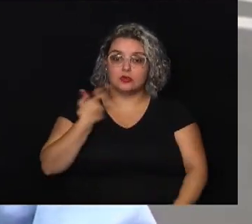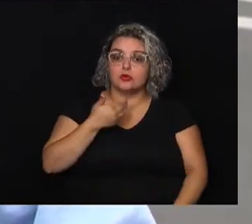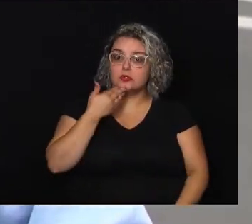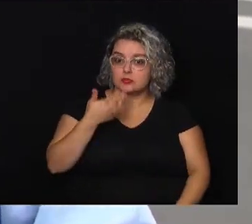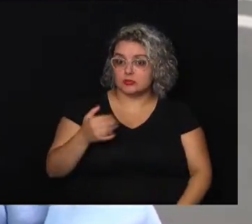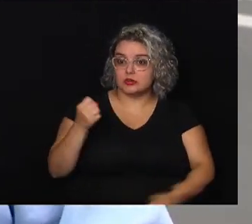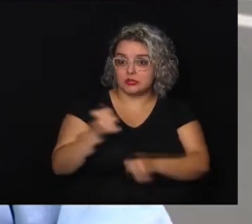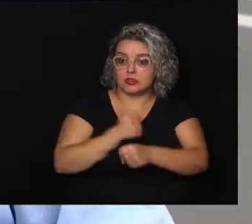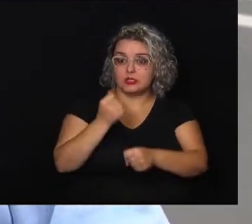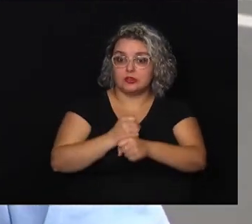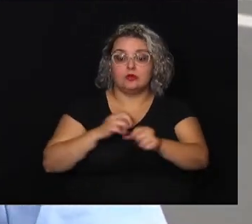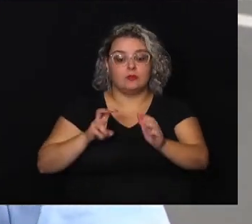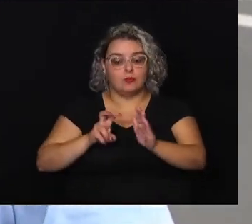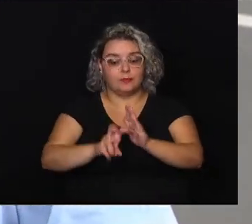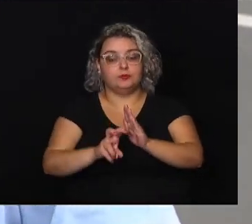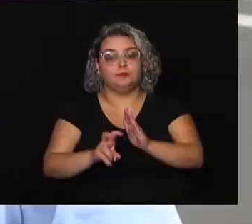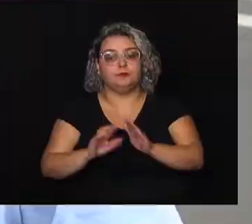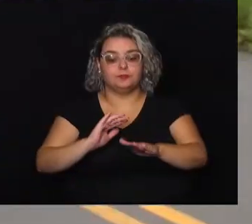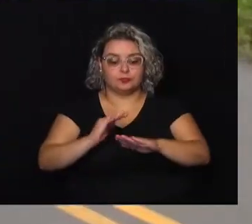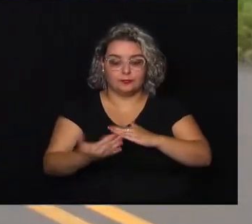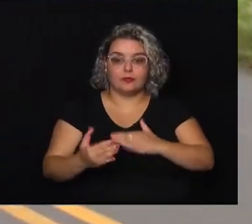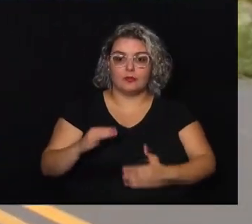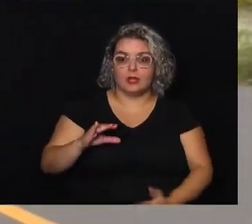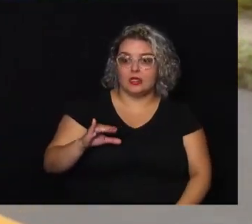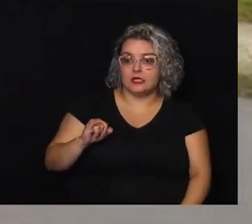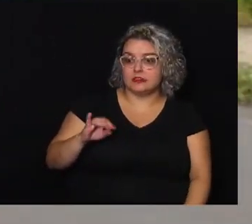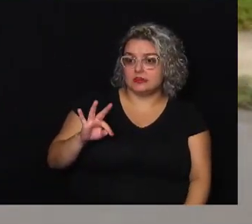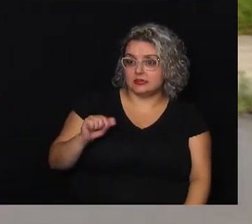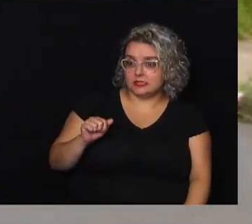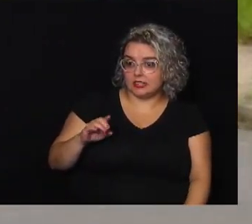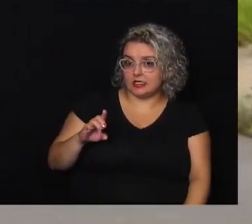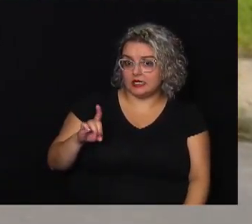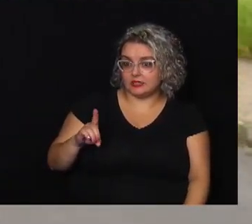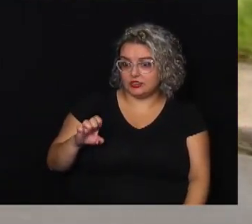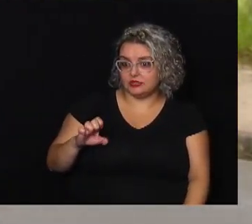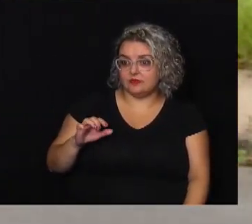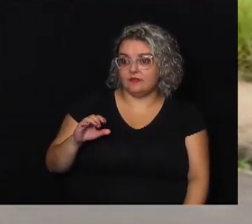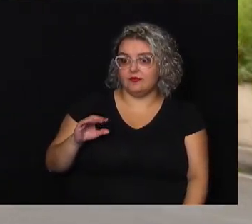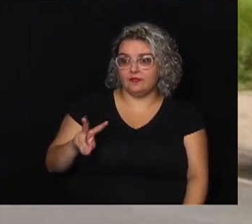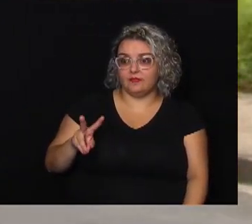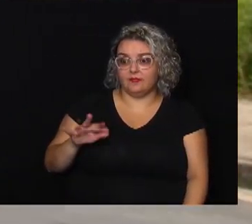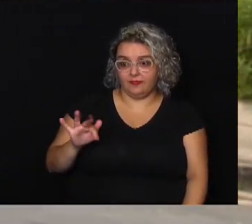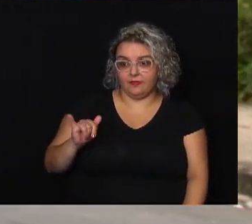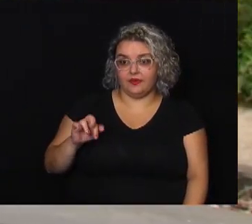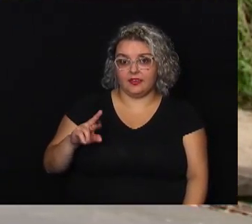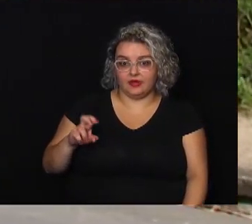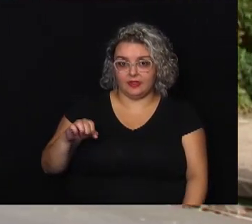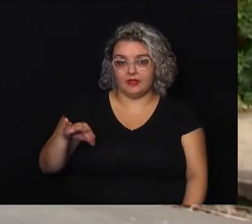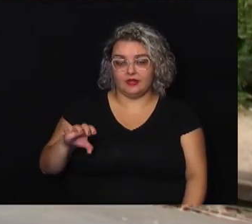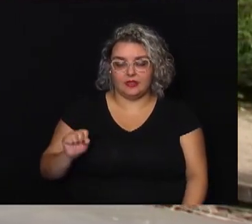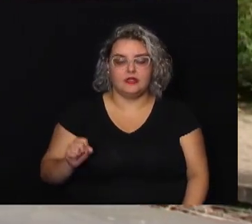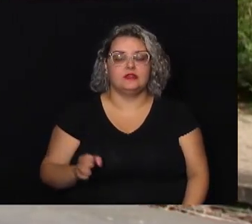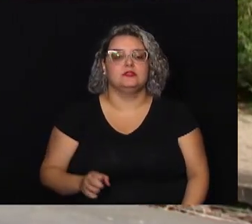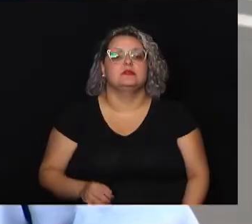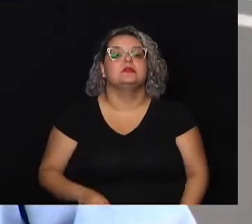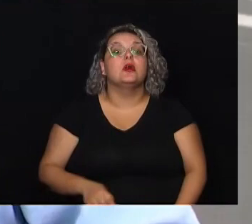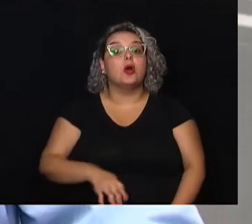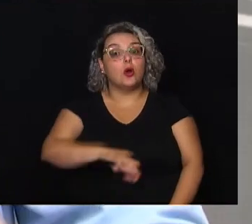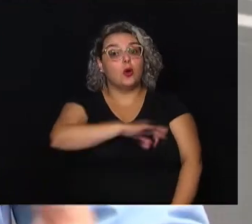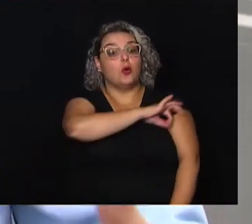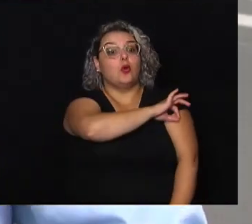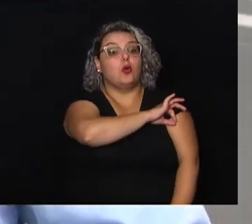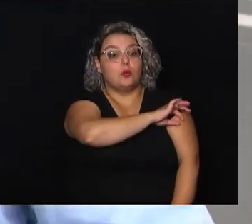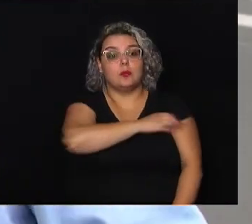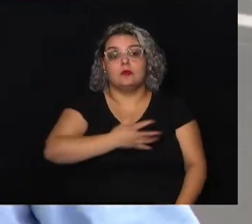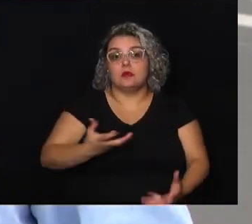construção da creche aqui no bairro Cidade Firenze. O parlamentar explicou o projeto que a prefeitura pretende implementar no bairro. Então é